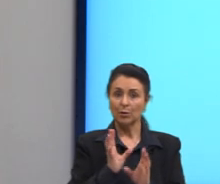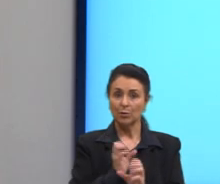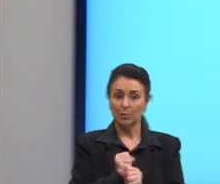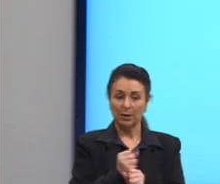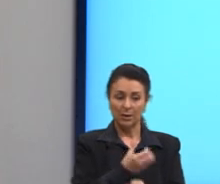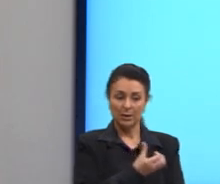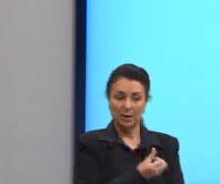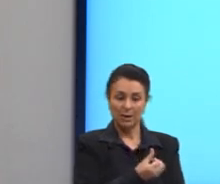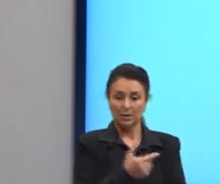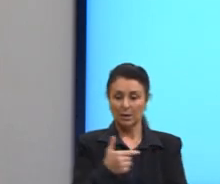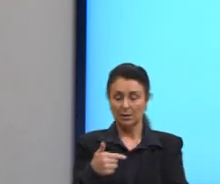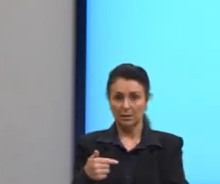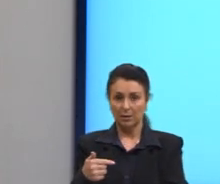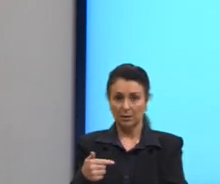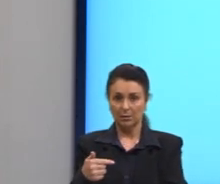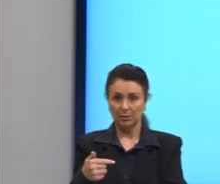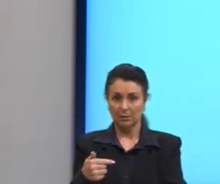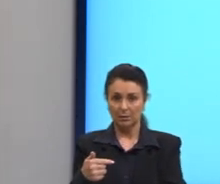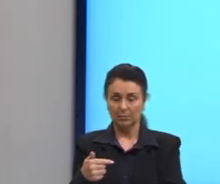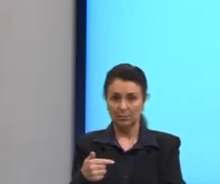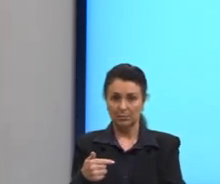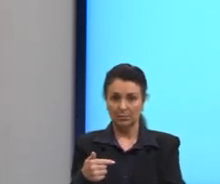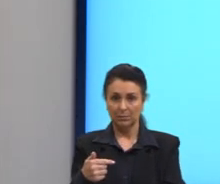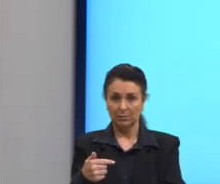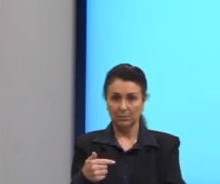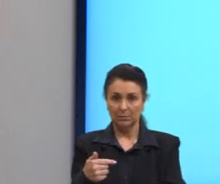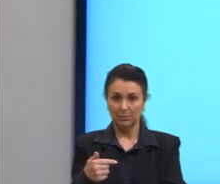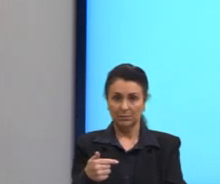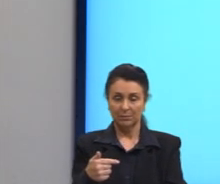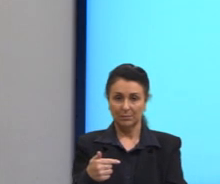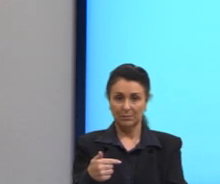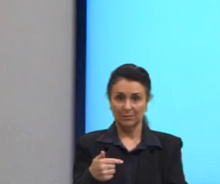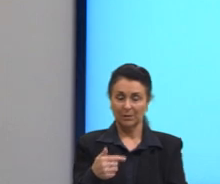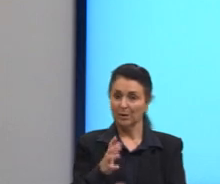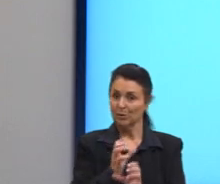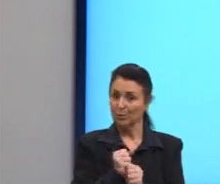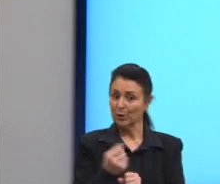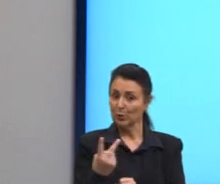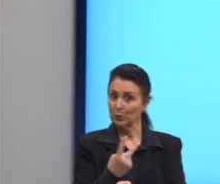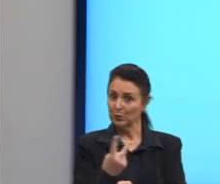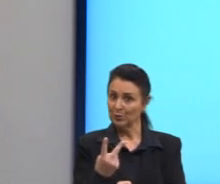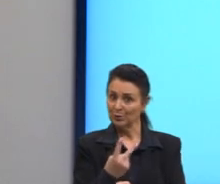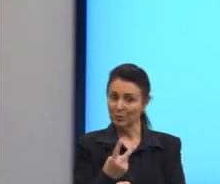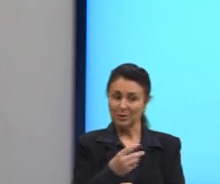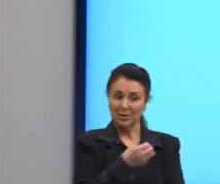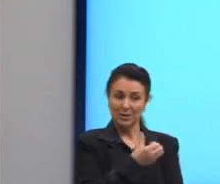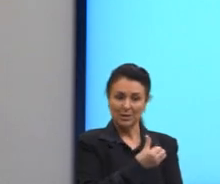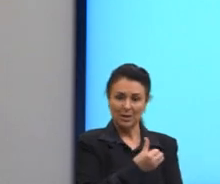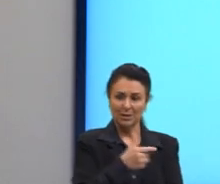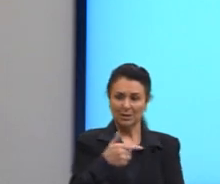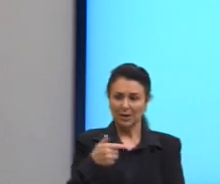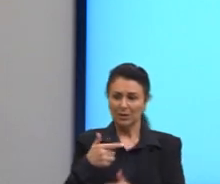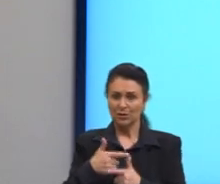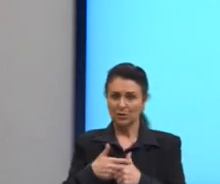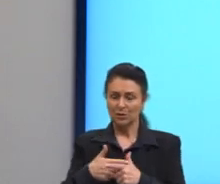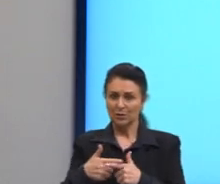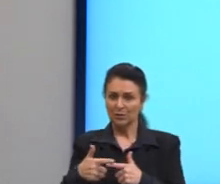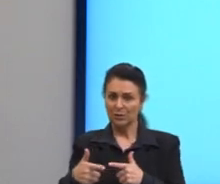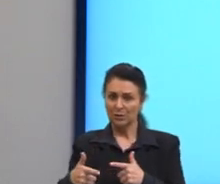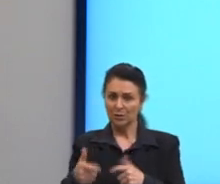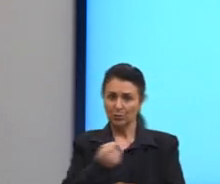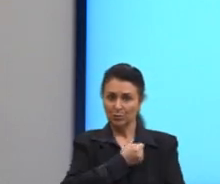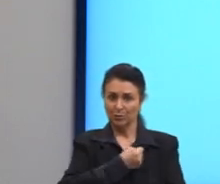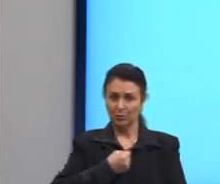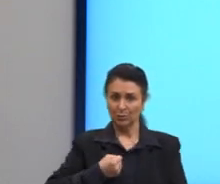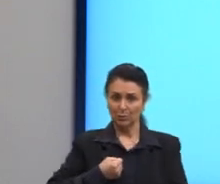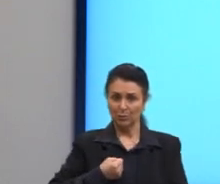6 e 7 se eu somar 6 e 7 e vou ter a soma dos dois então seis mais 7 dividido pelo número de termos